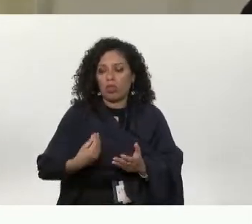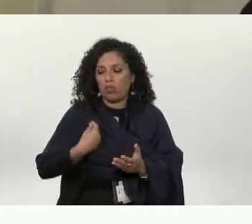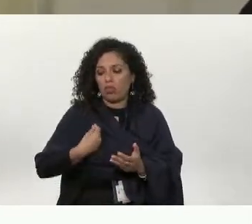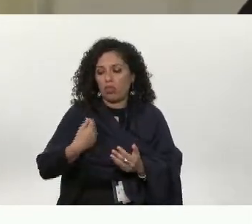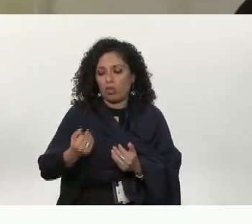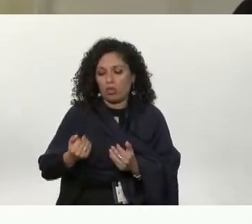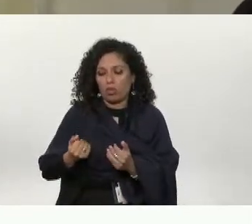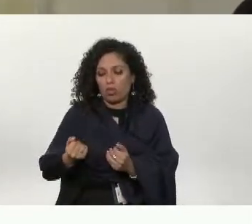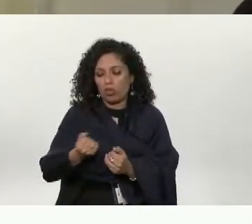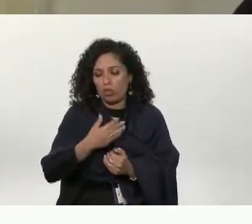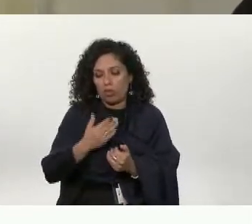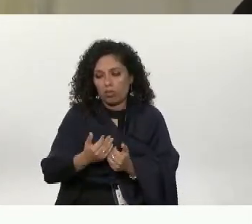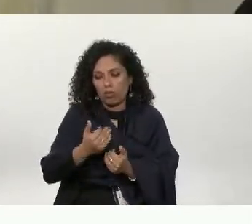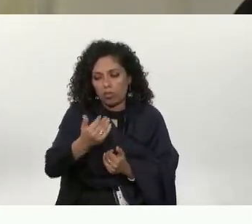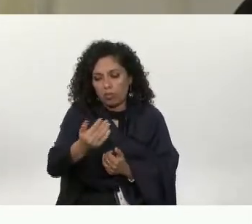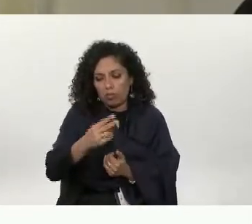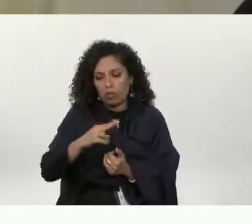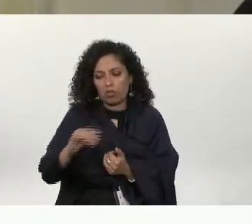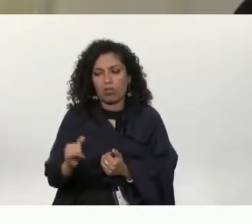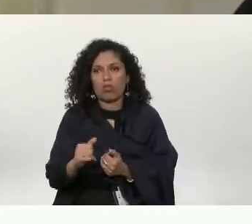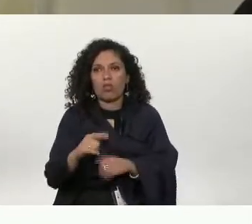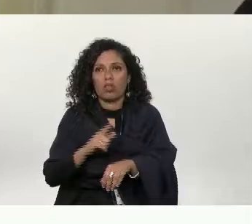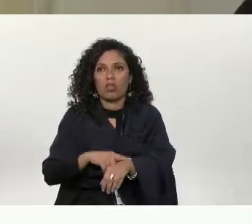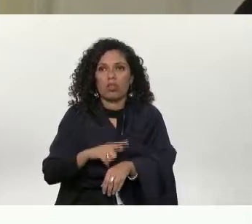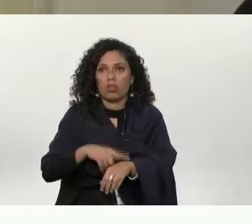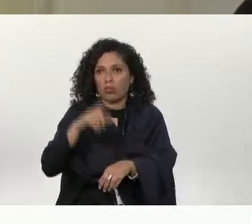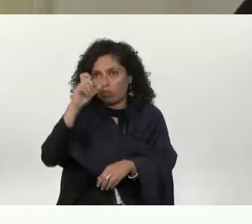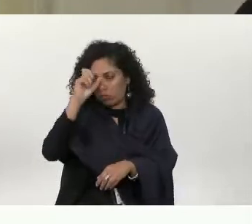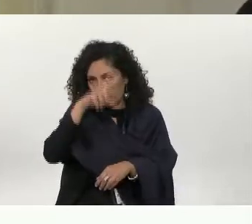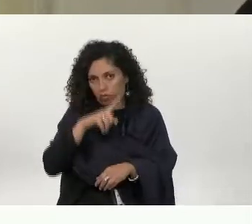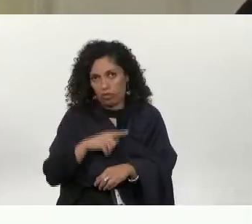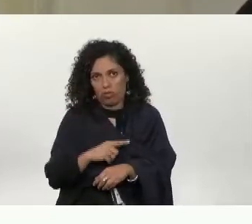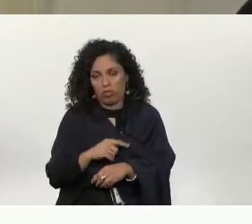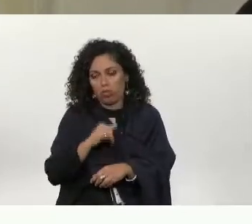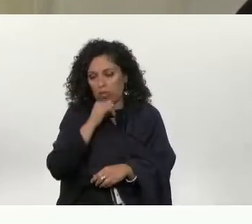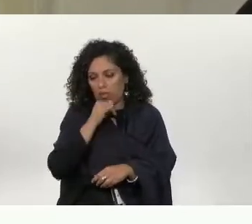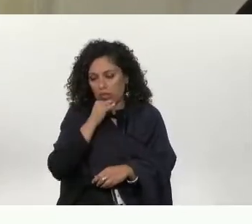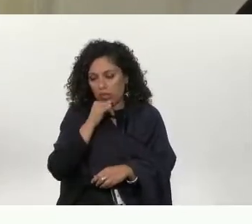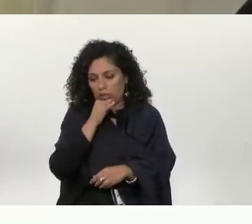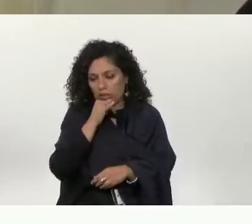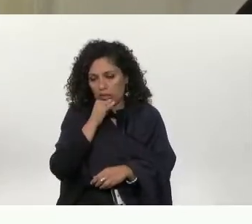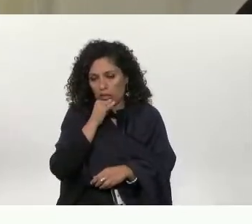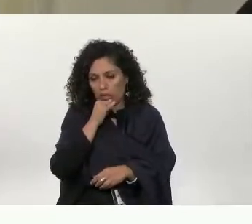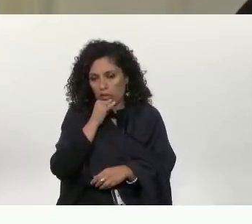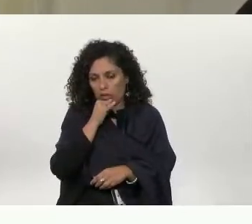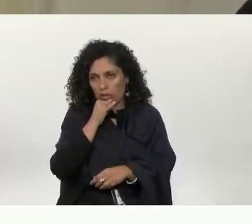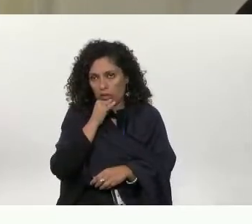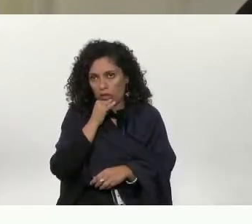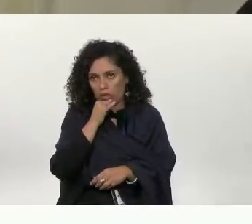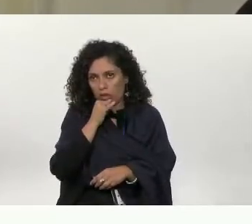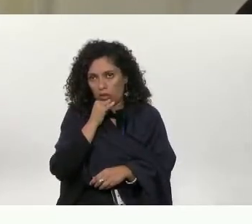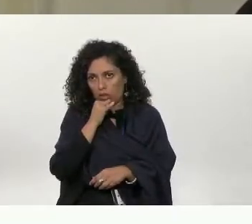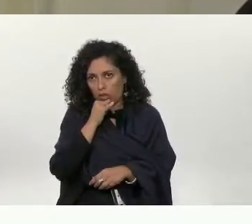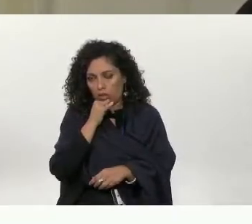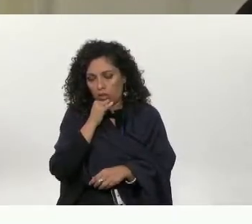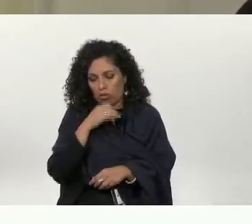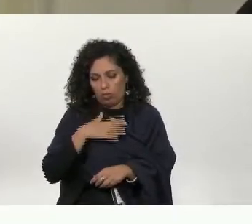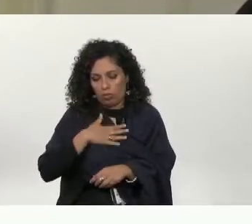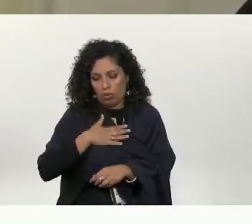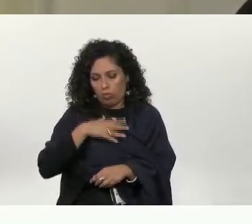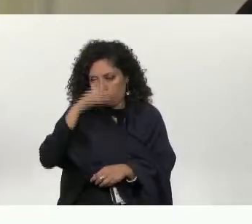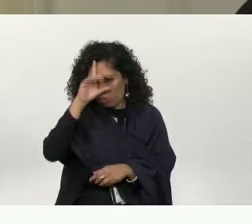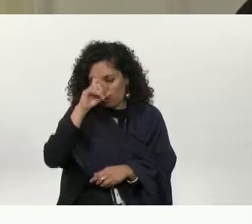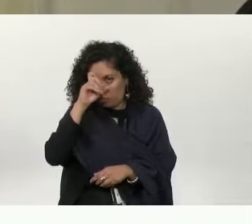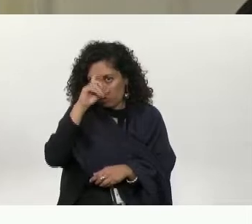muito sensível da vida dela. Inclusive, na minha clínica particular, todo marido tem direito de entrar no centro cirúrgico. Eu faço até questão,